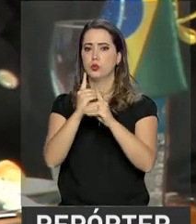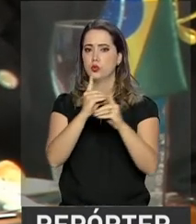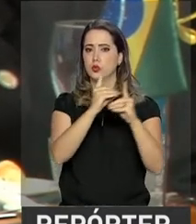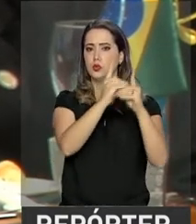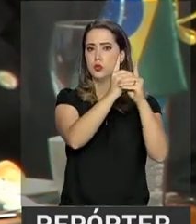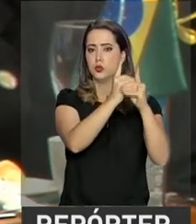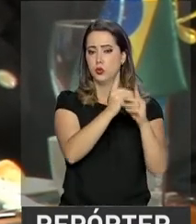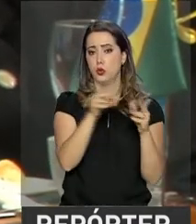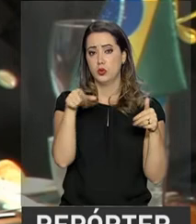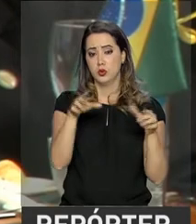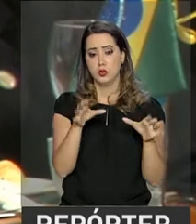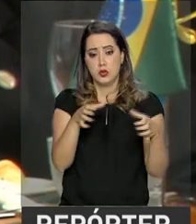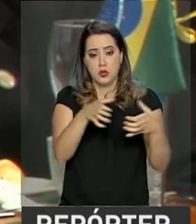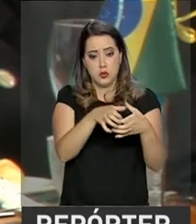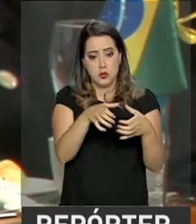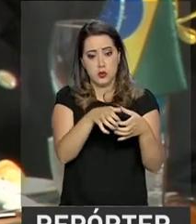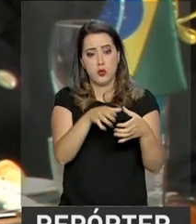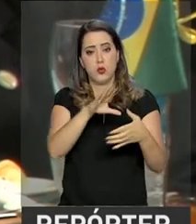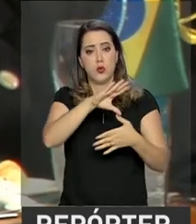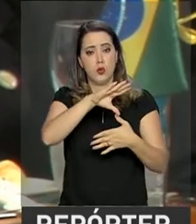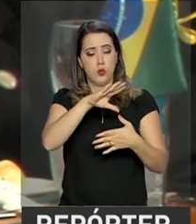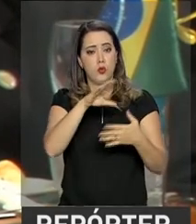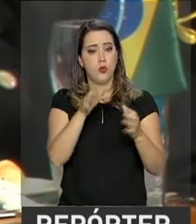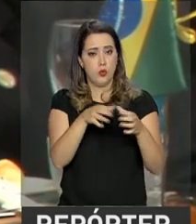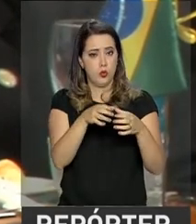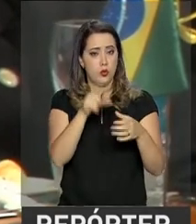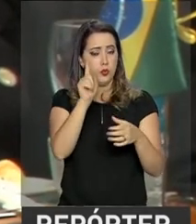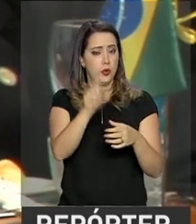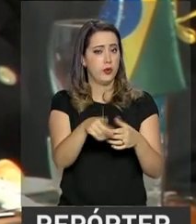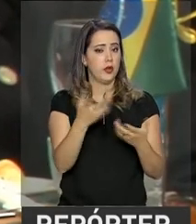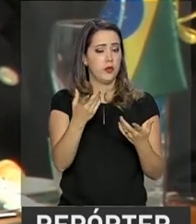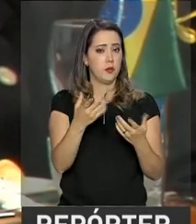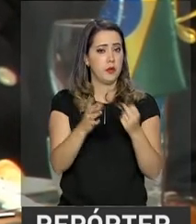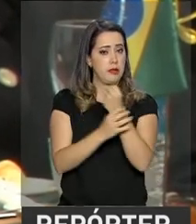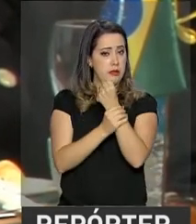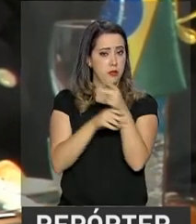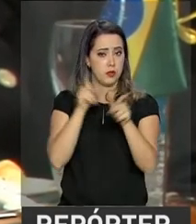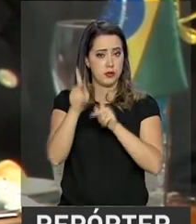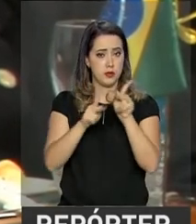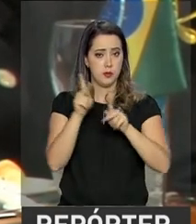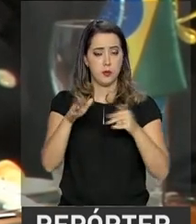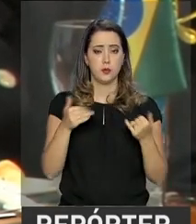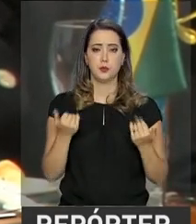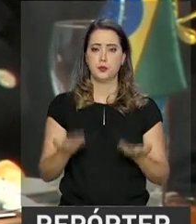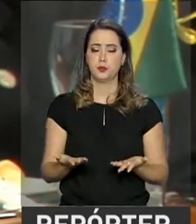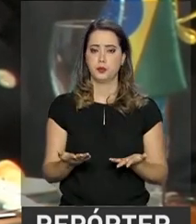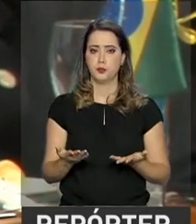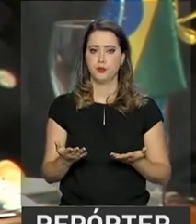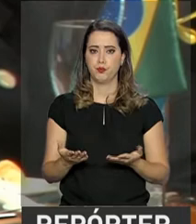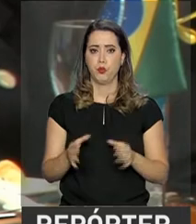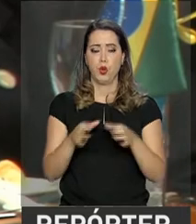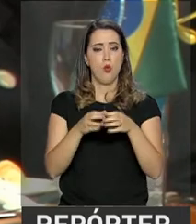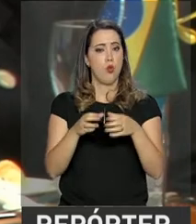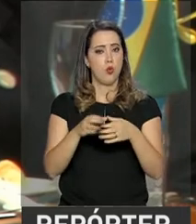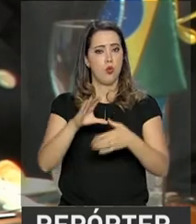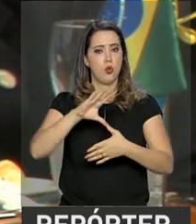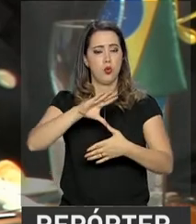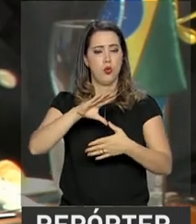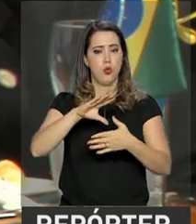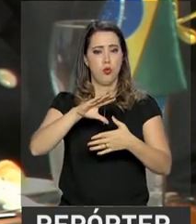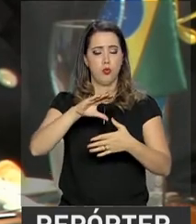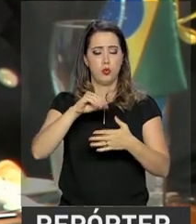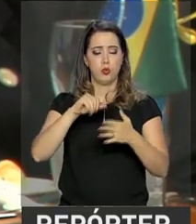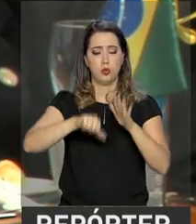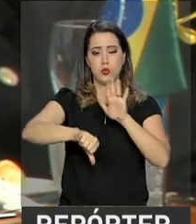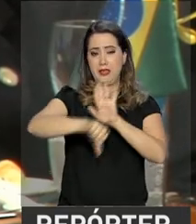que eu vou mencionar e os países do mercosul é a questão da segurança pública o crime organizado hoje não é mais